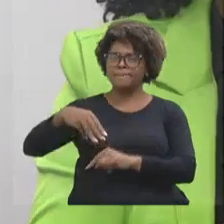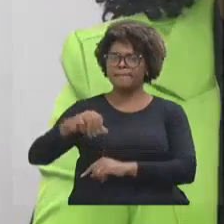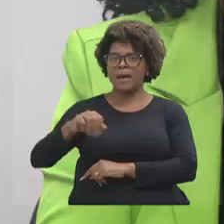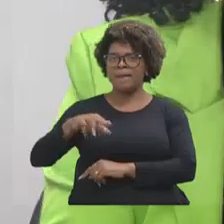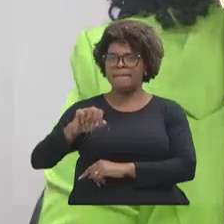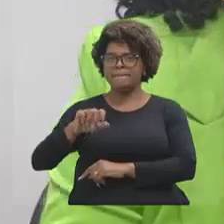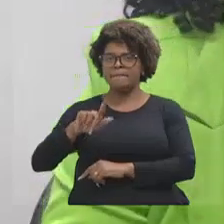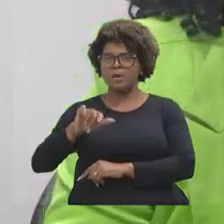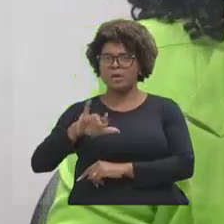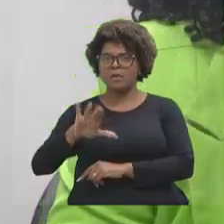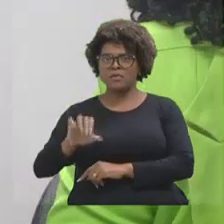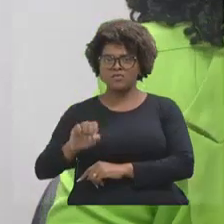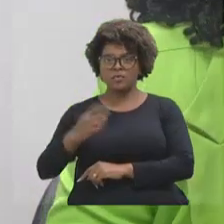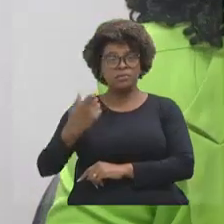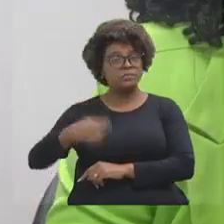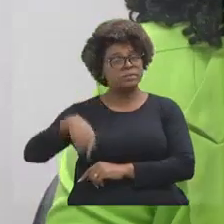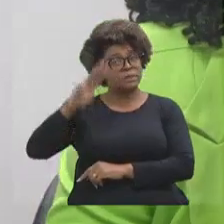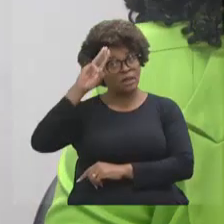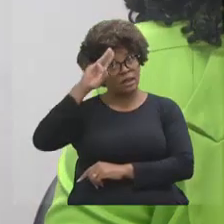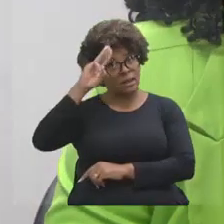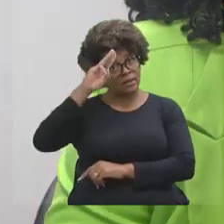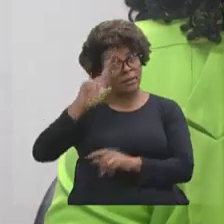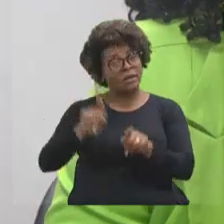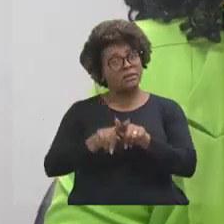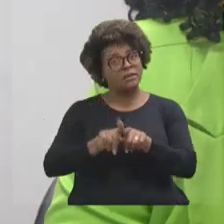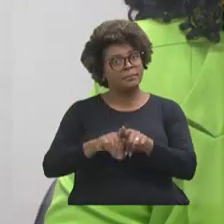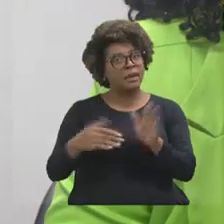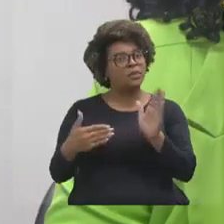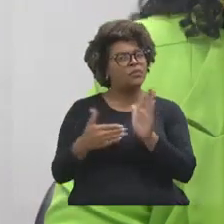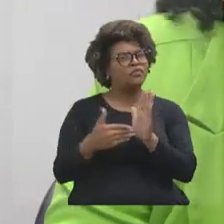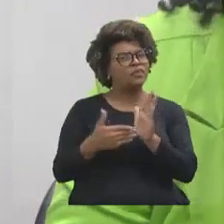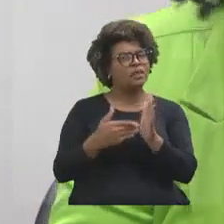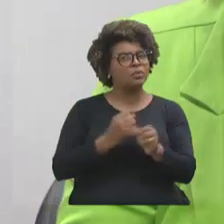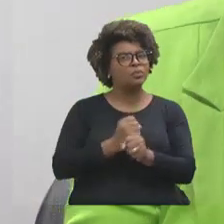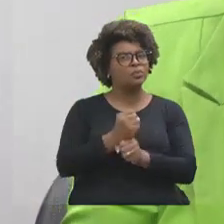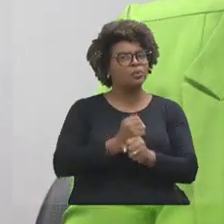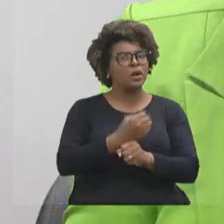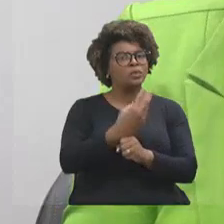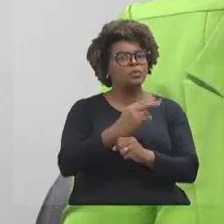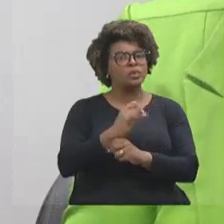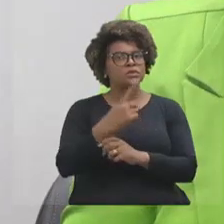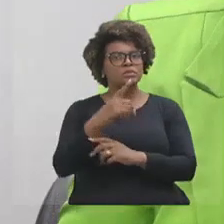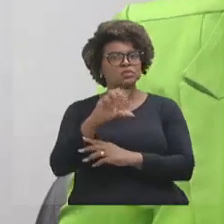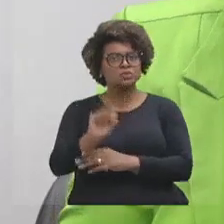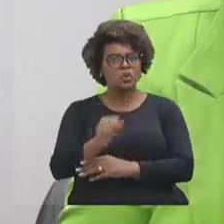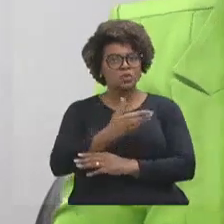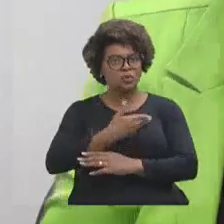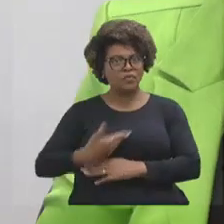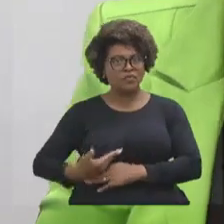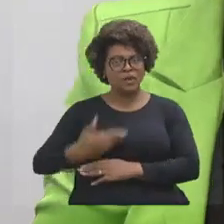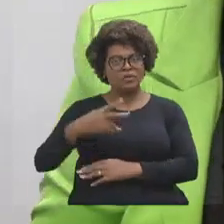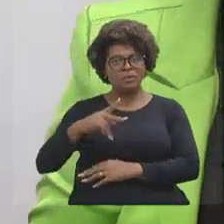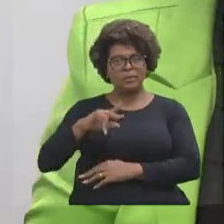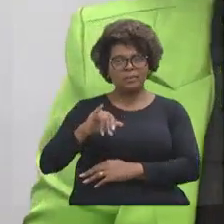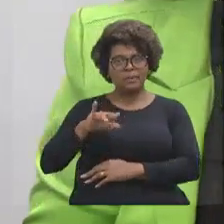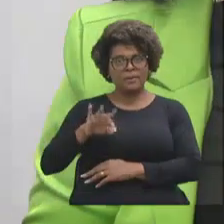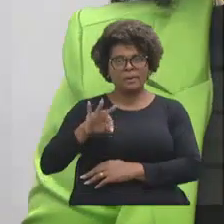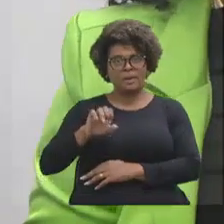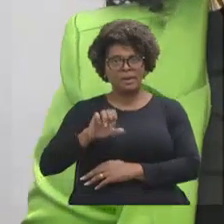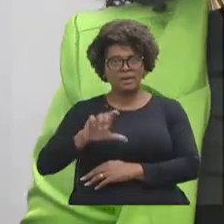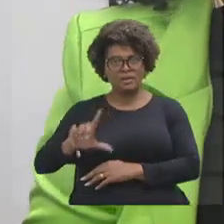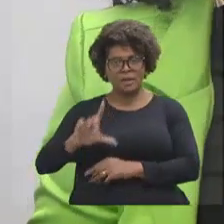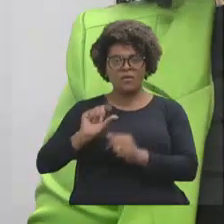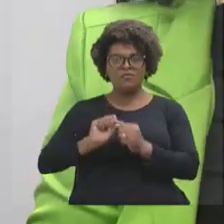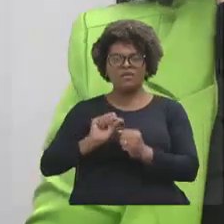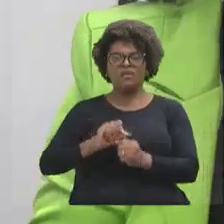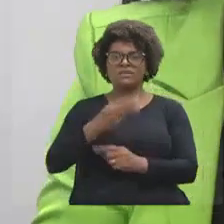precisa também Lembrar que no ano de no final de 2018 né que é ainda no governo Pimentel foram realizadas em torno de